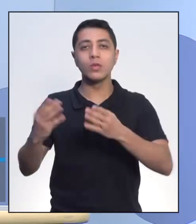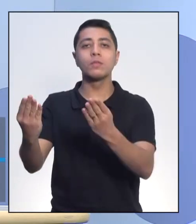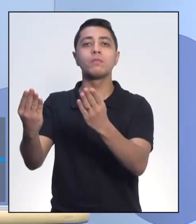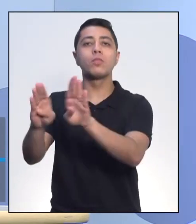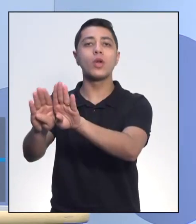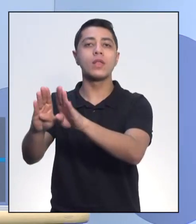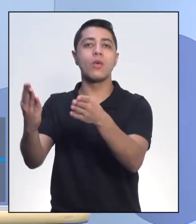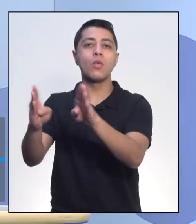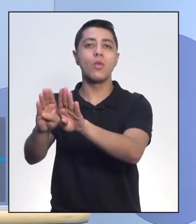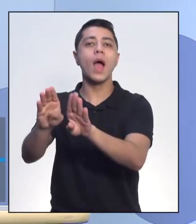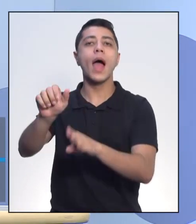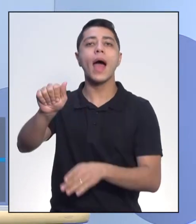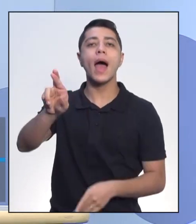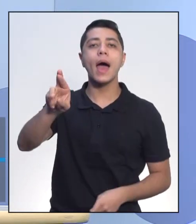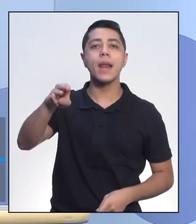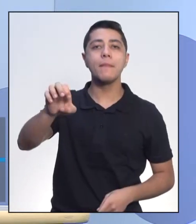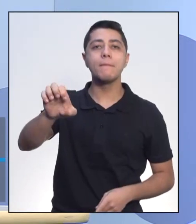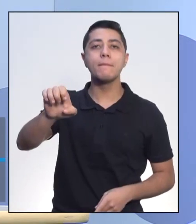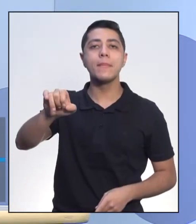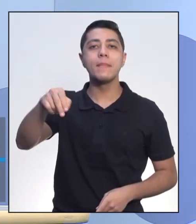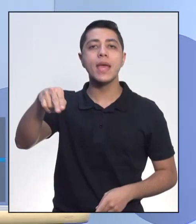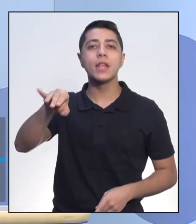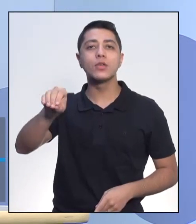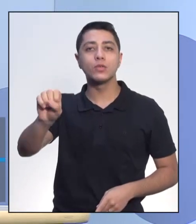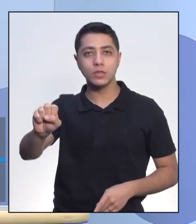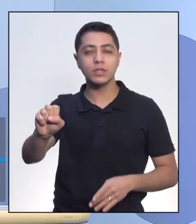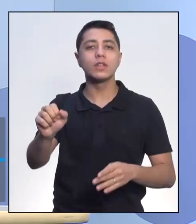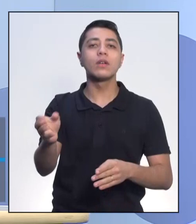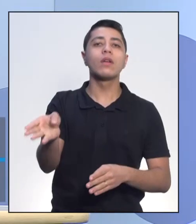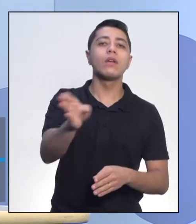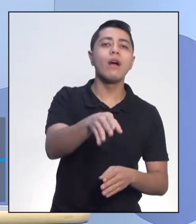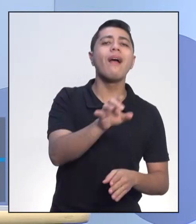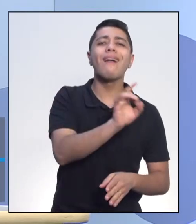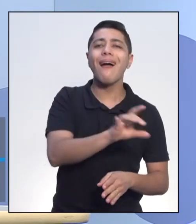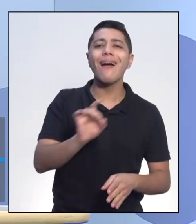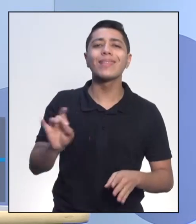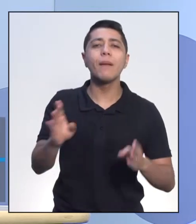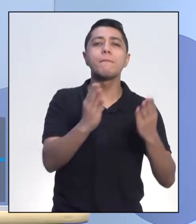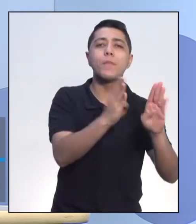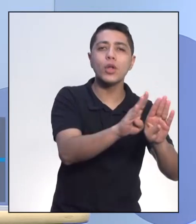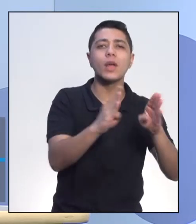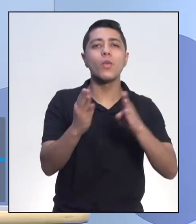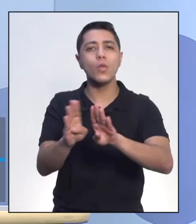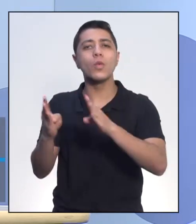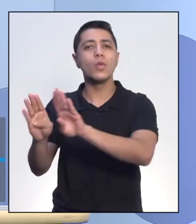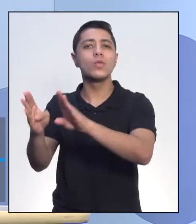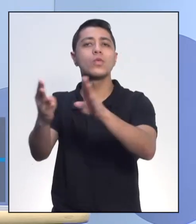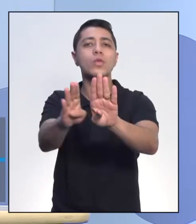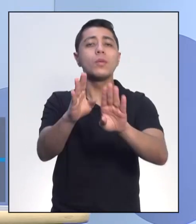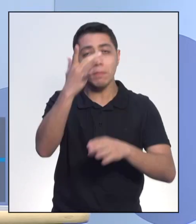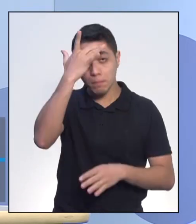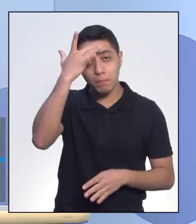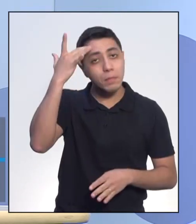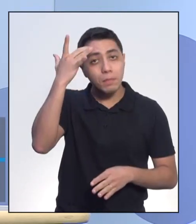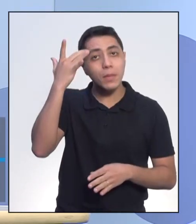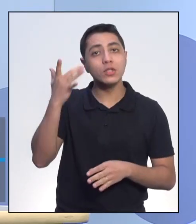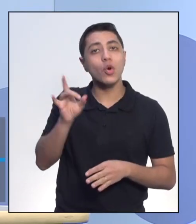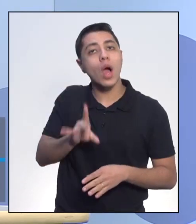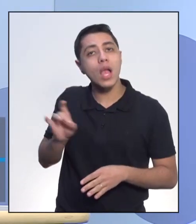cidade antiga para que não haja esse conflito e que se reconheça que é um território de interesse comum ali desses